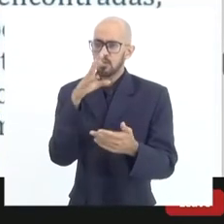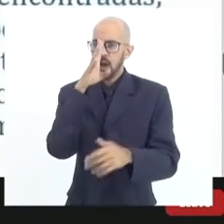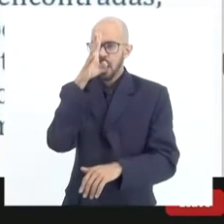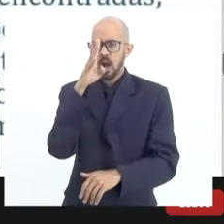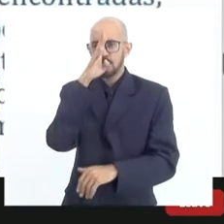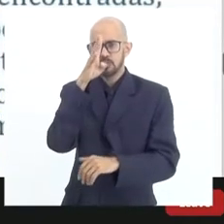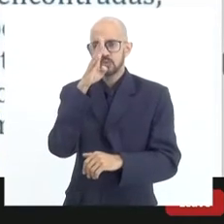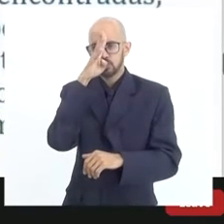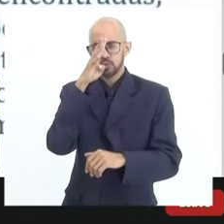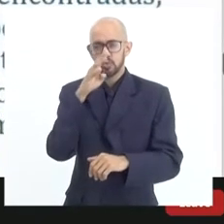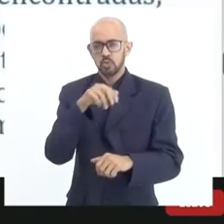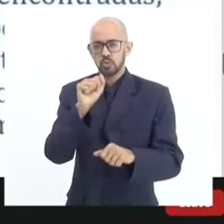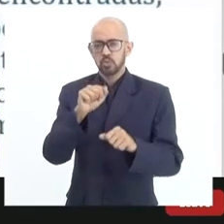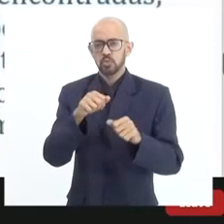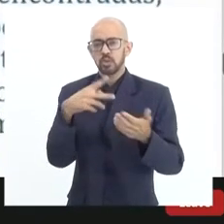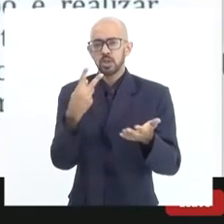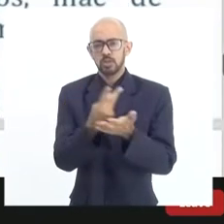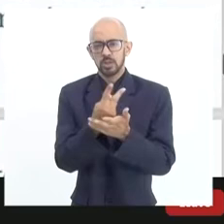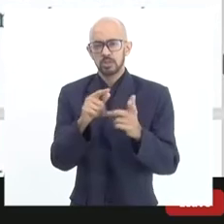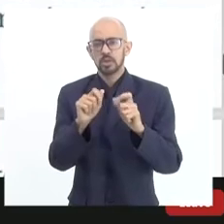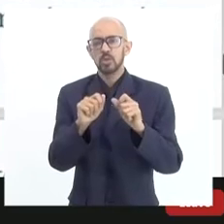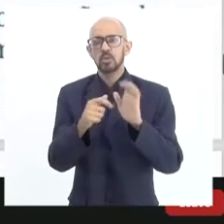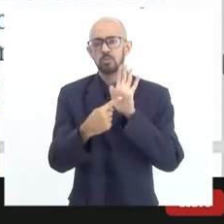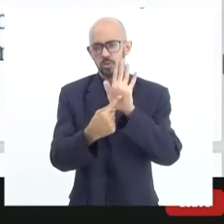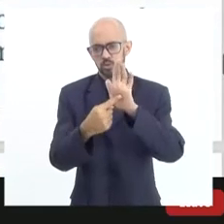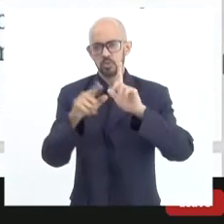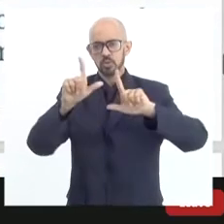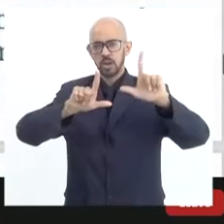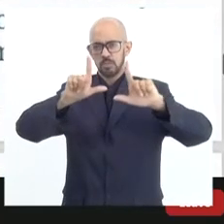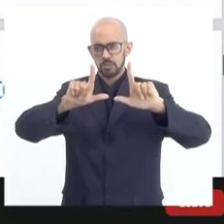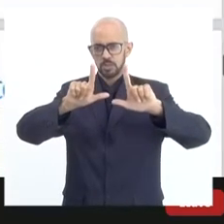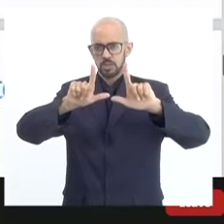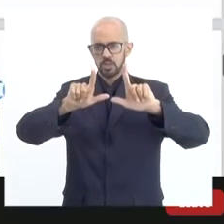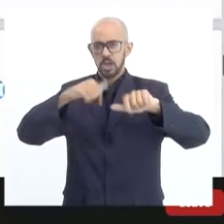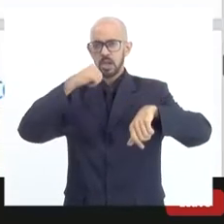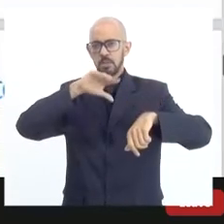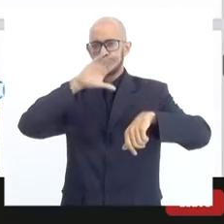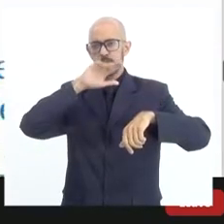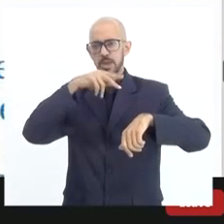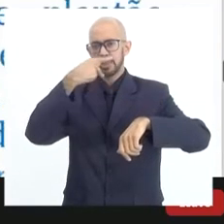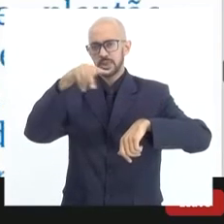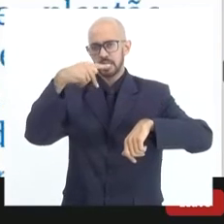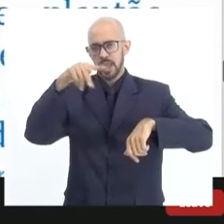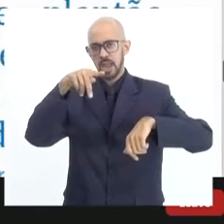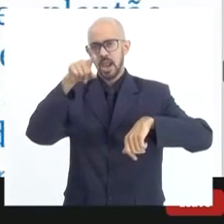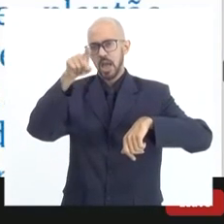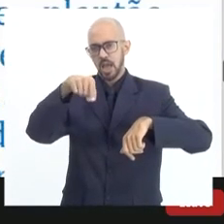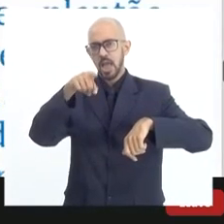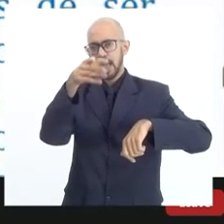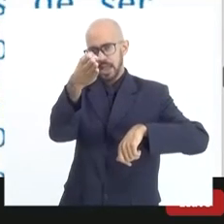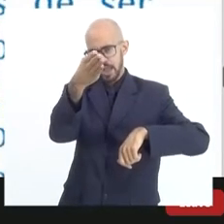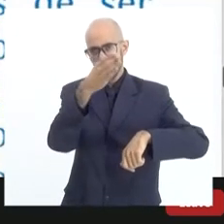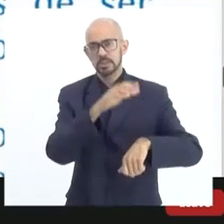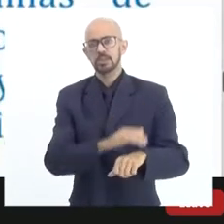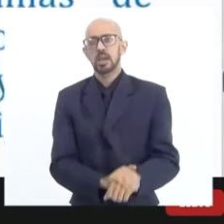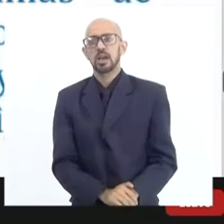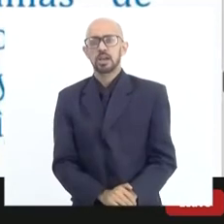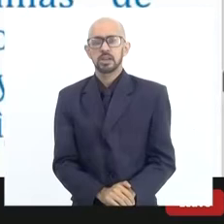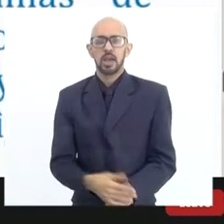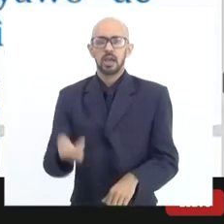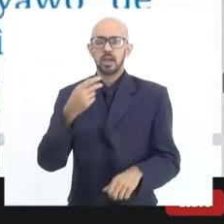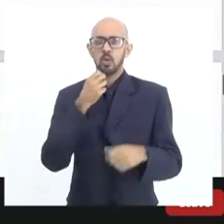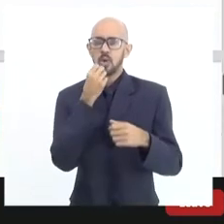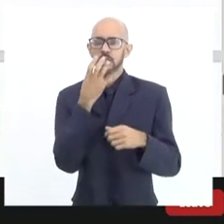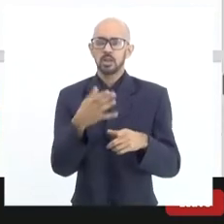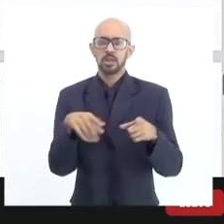destaque recentemente na mídia da perda da guarda da mãe, né? Aqui a mãe dela, vou passar rapidamente, a mãe dela falando também com